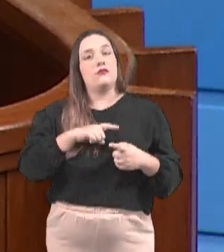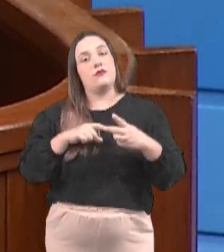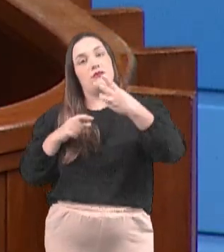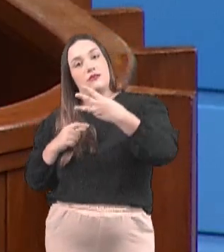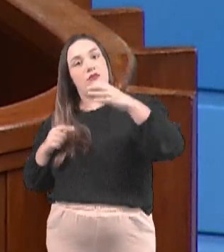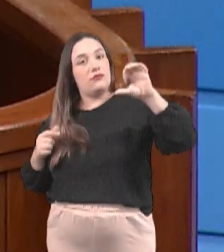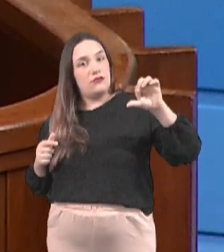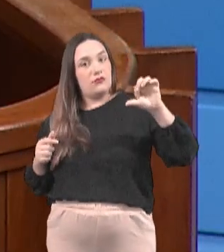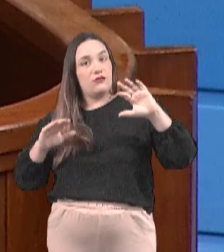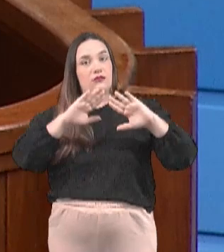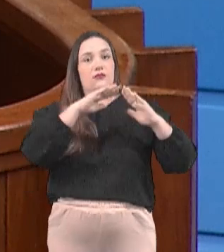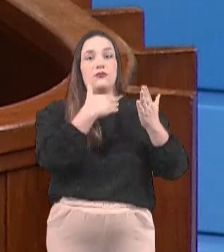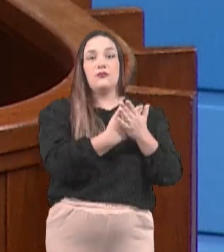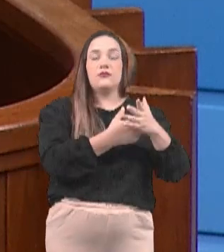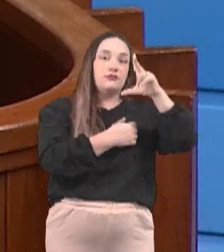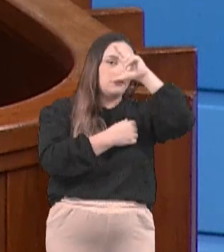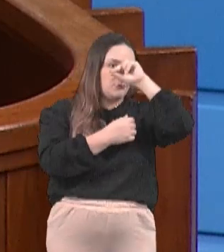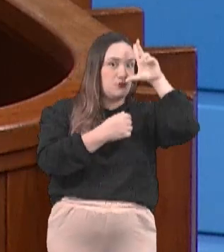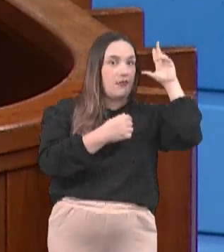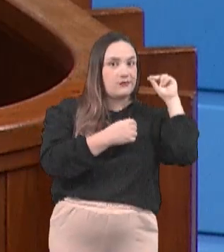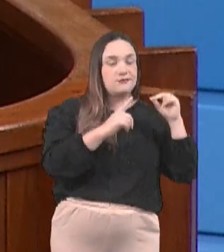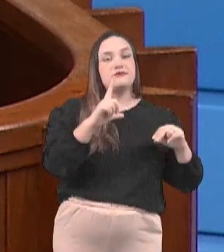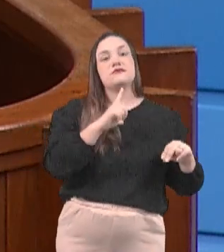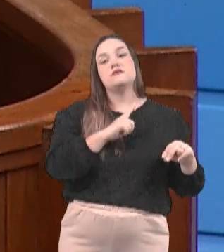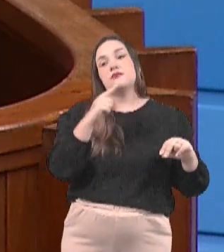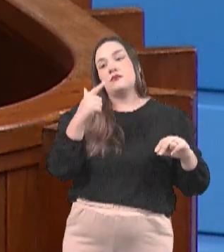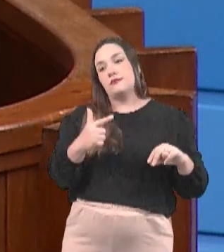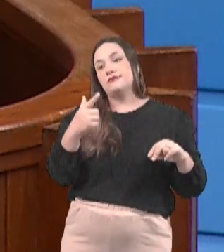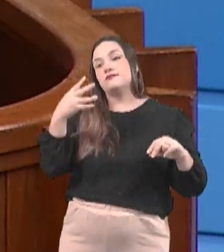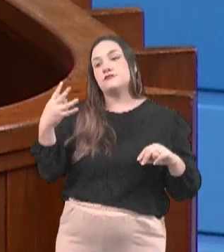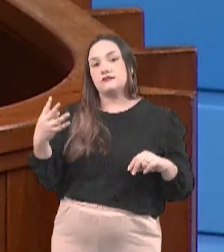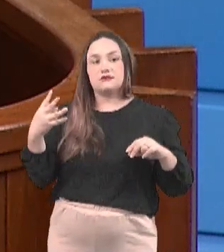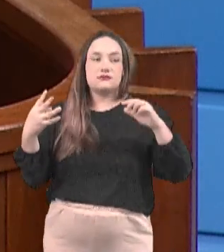da rede municipal, temos